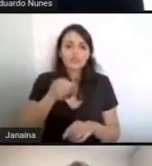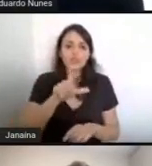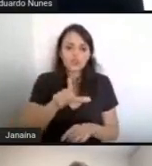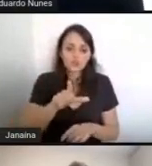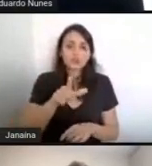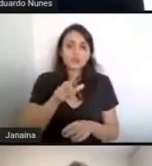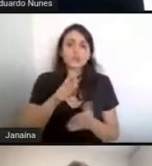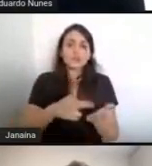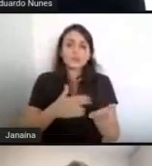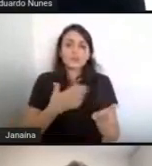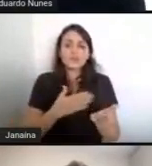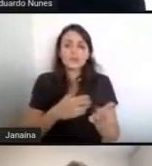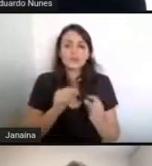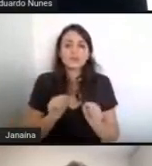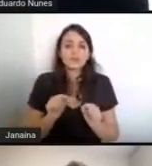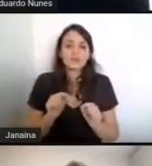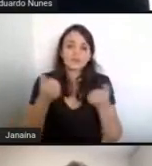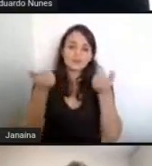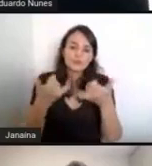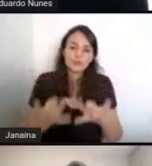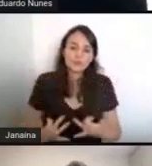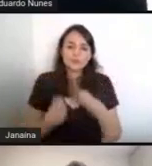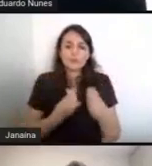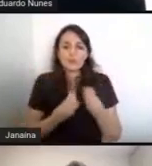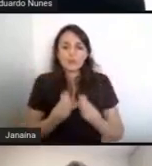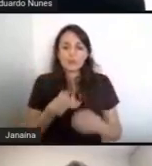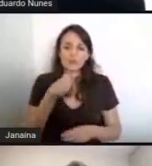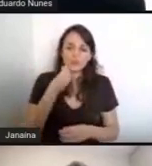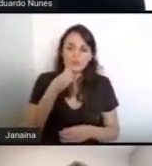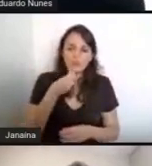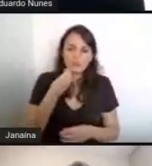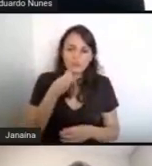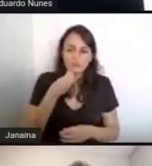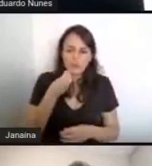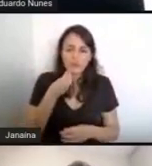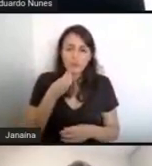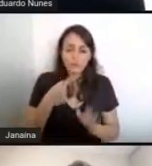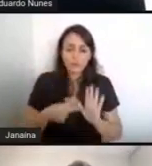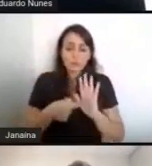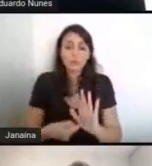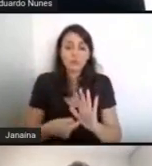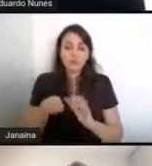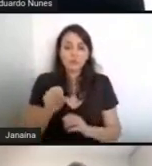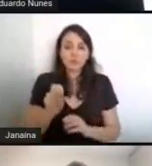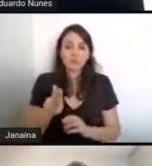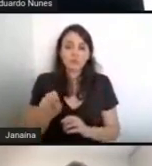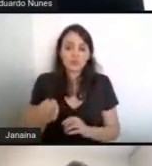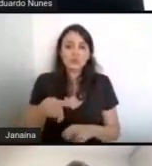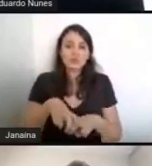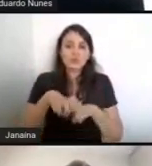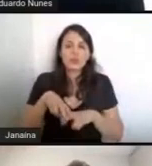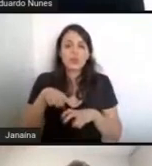que fala um pouco da fragilidade que foi revelada, né, no SUS com a pandemia. Esse também é um